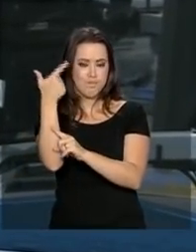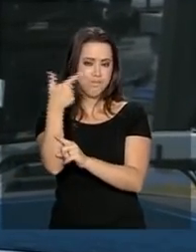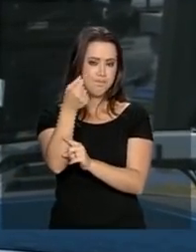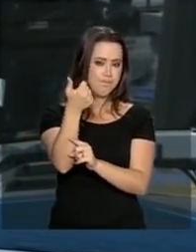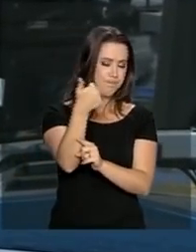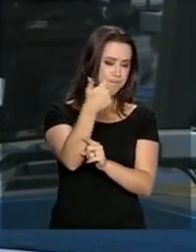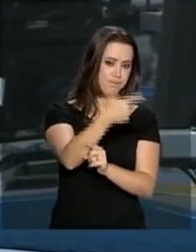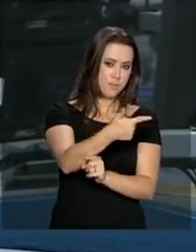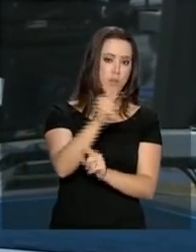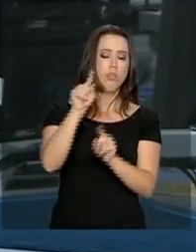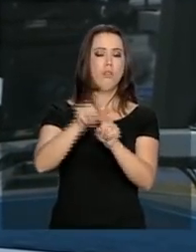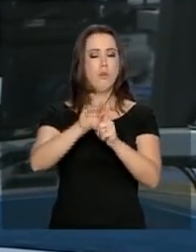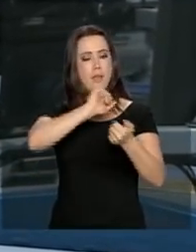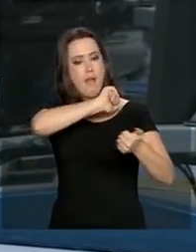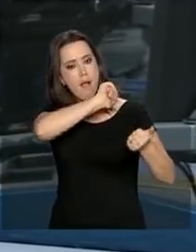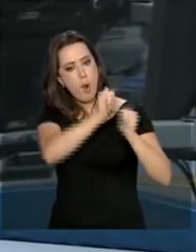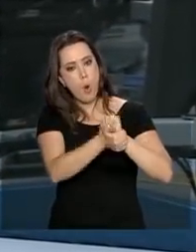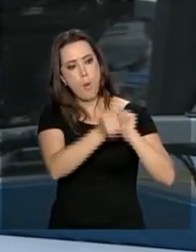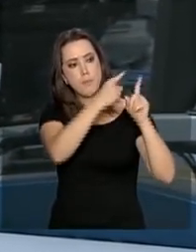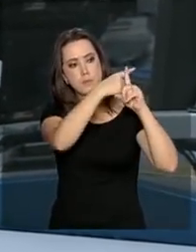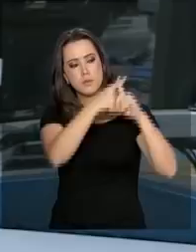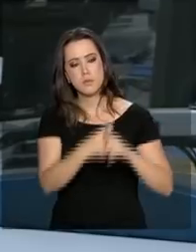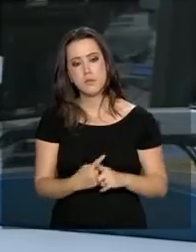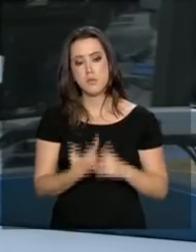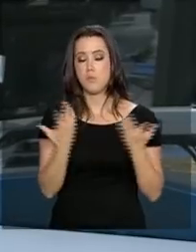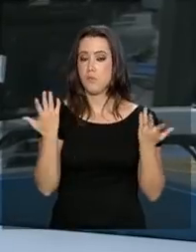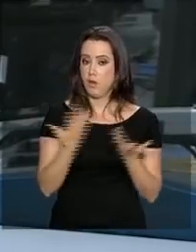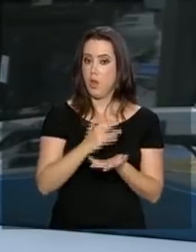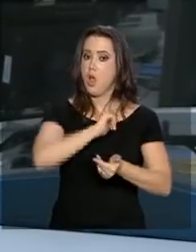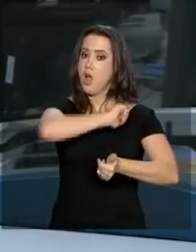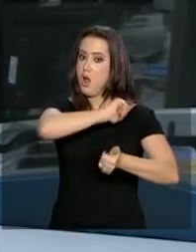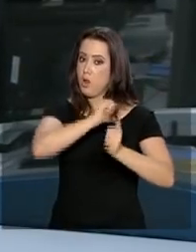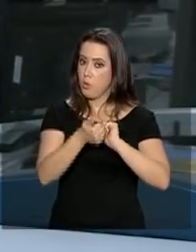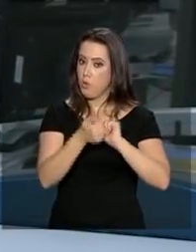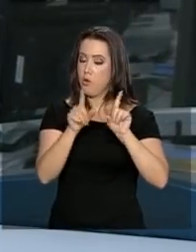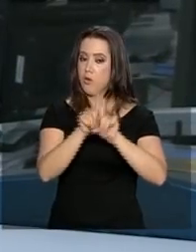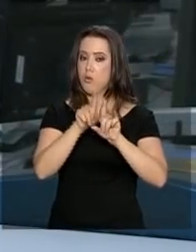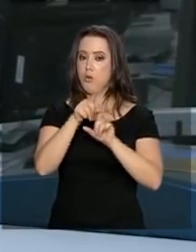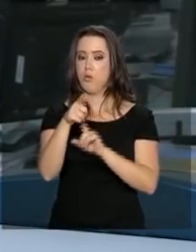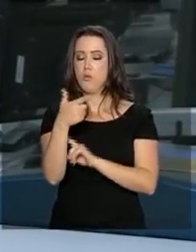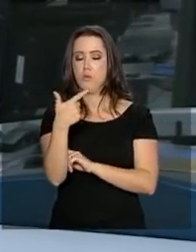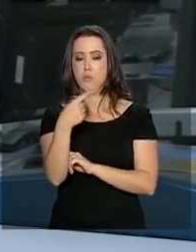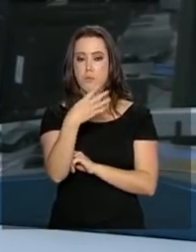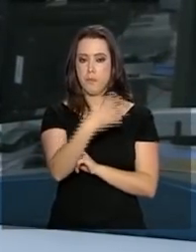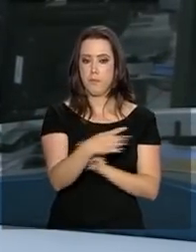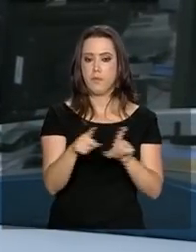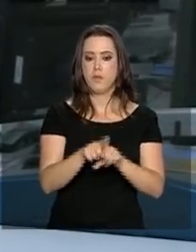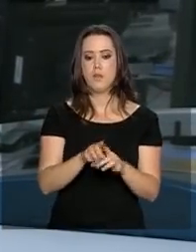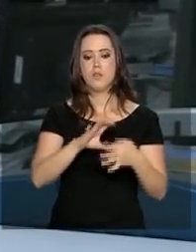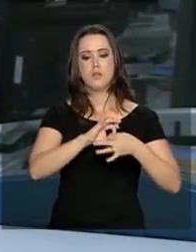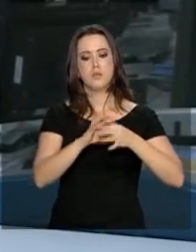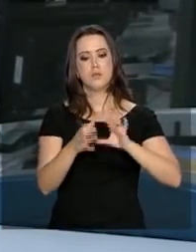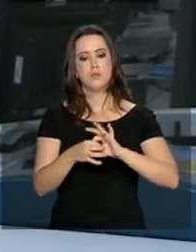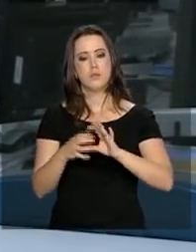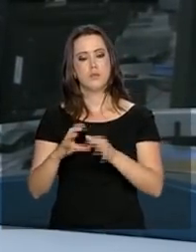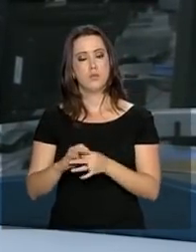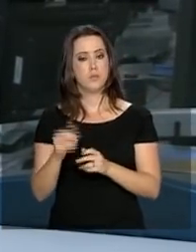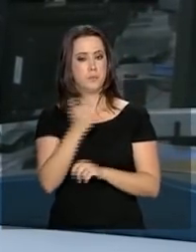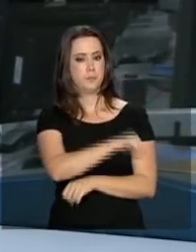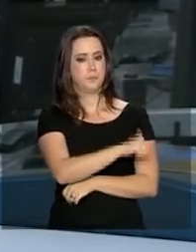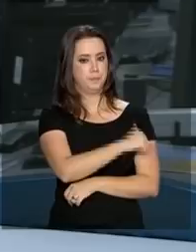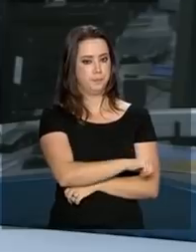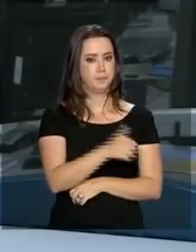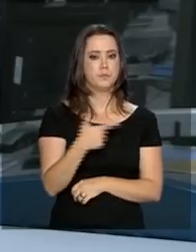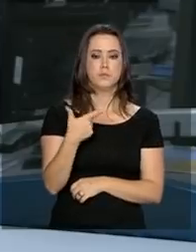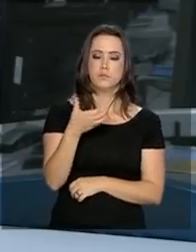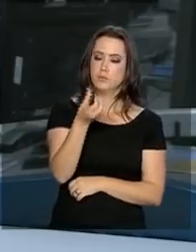a copa das confederações em 2013 a copa do mundo em 2014 e as olimpíadas do rio de janeiro